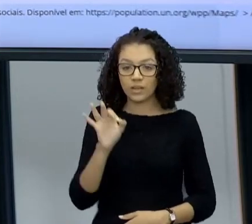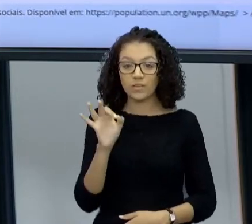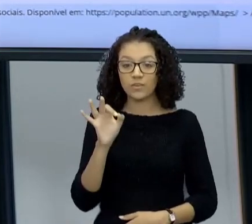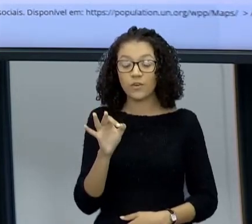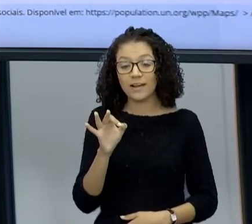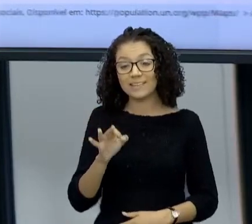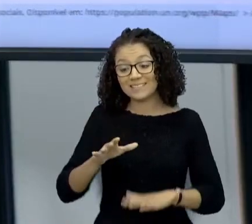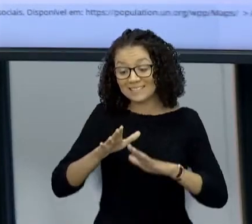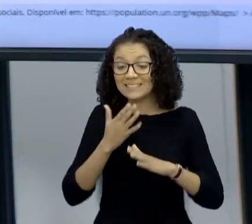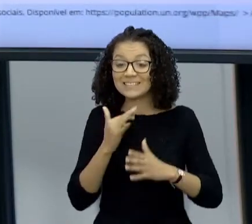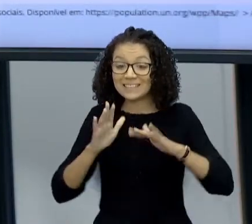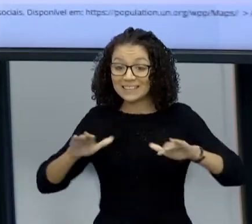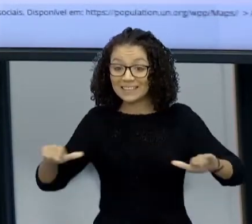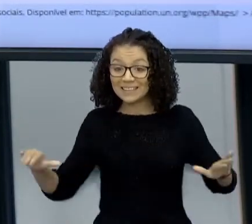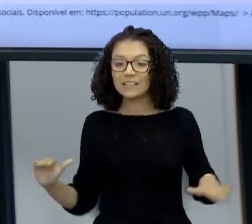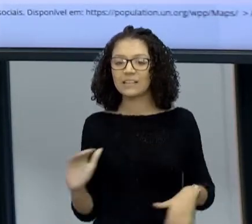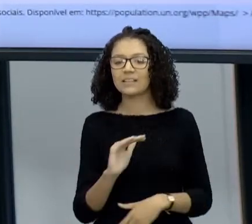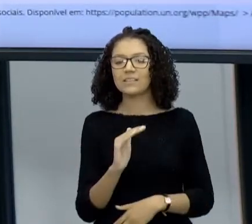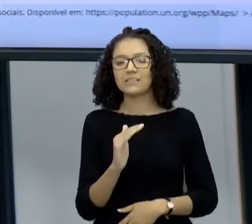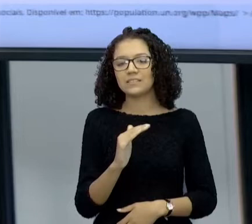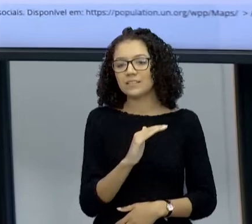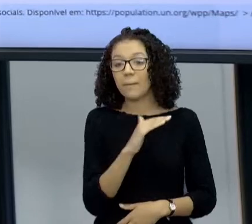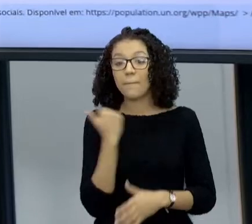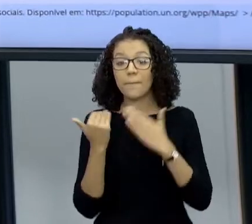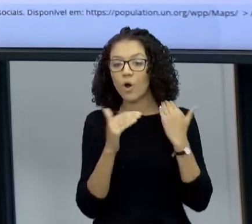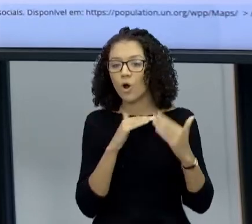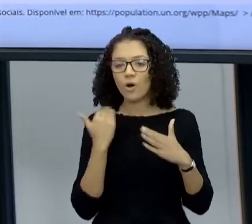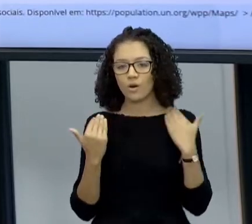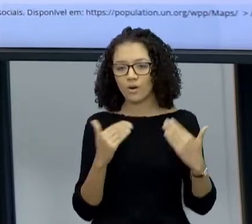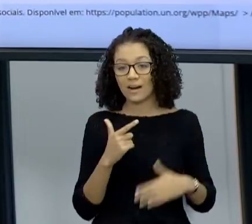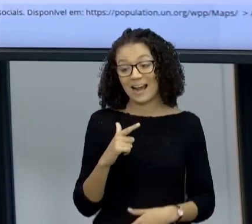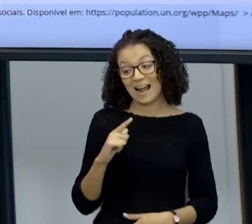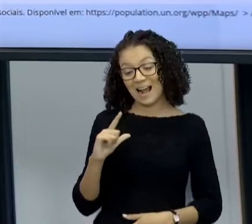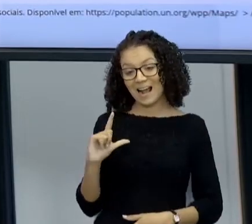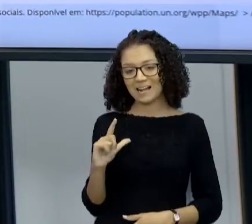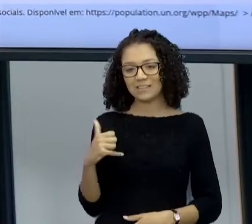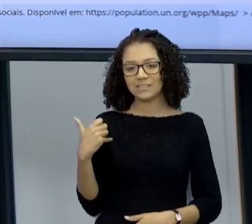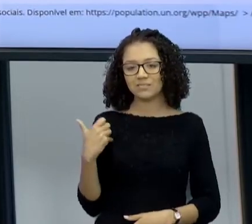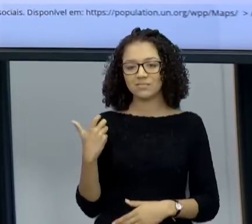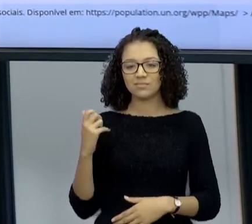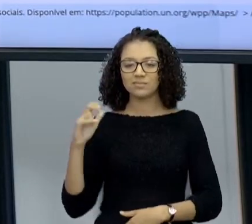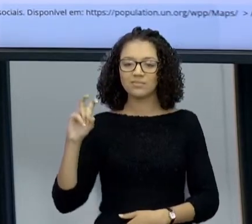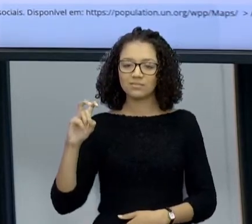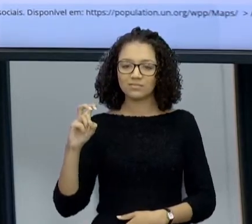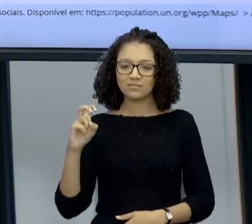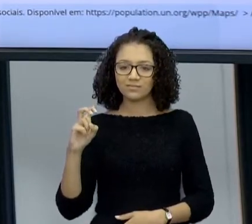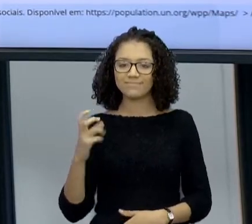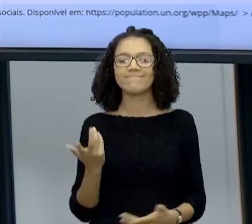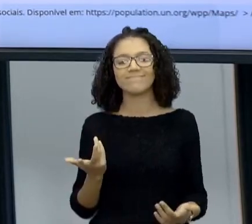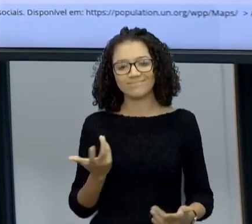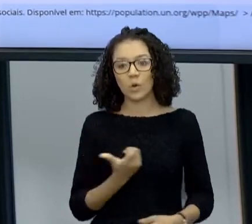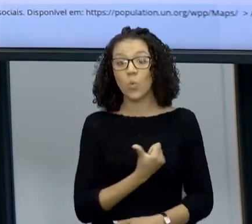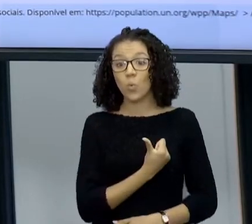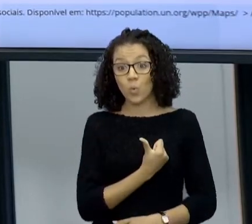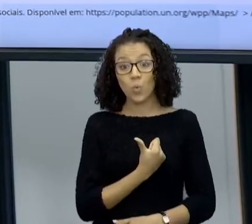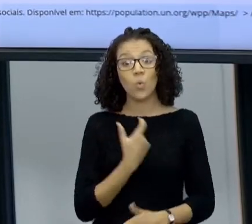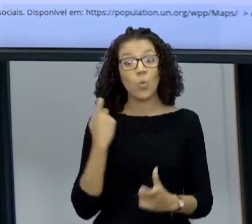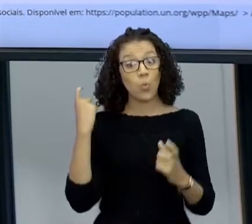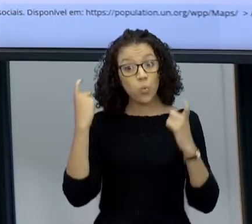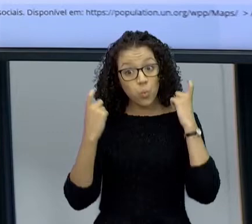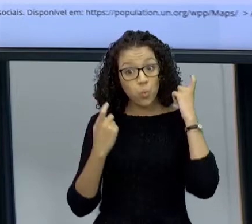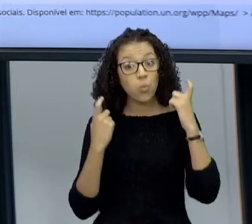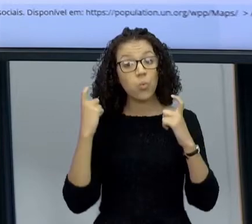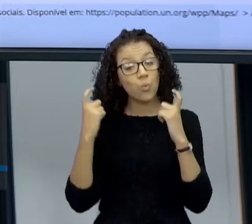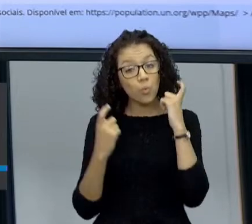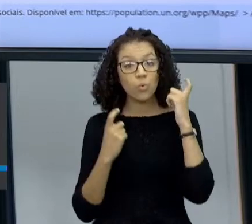nesses países e não completam 5 anos de idade. Então, são números alarmantes, né? E precisa ser visto